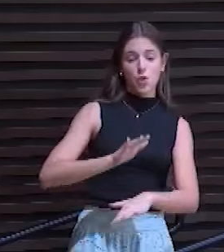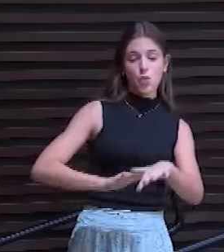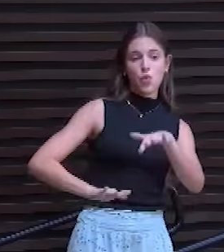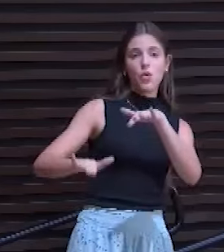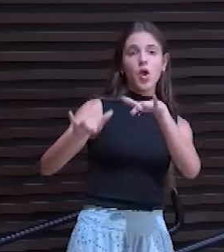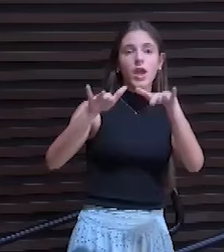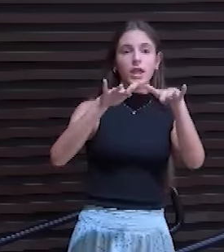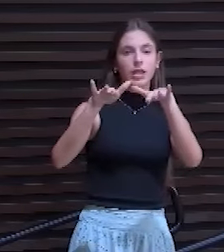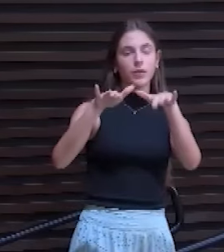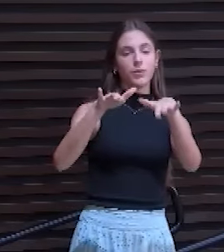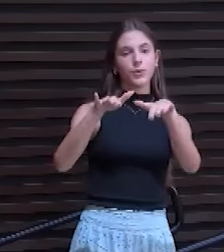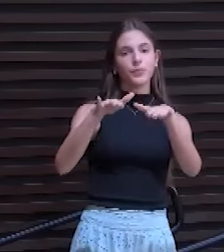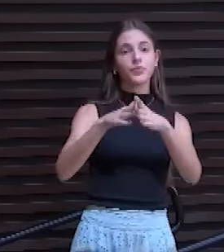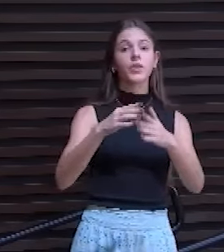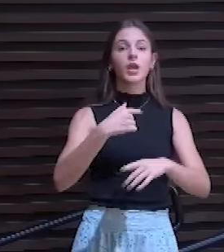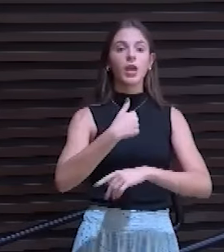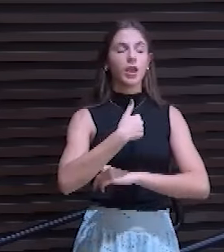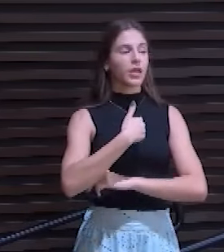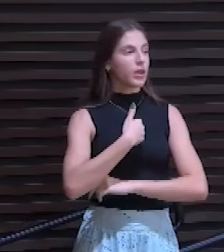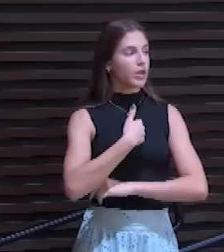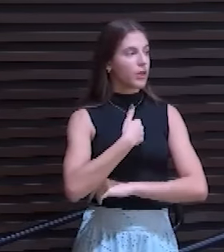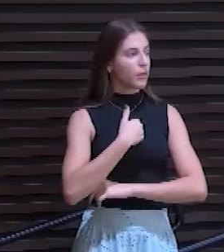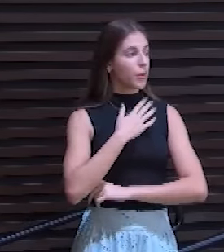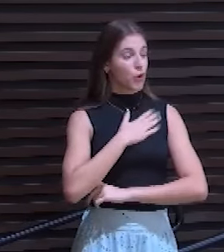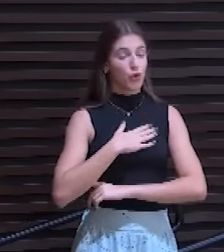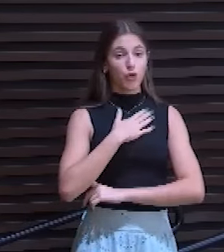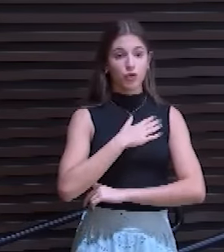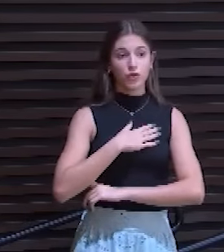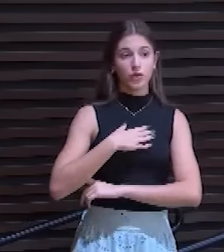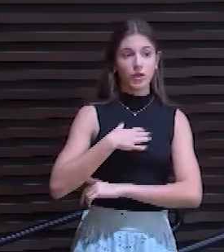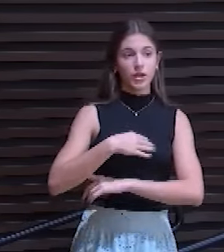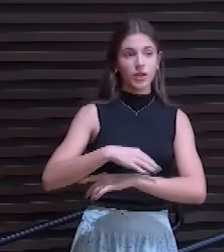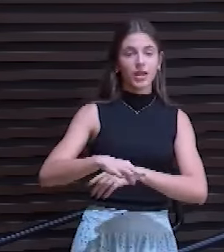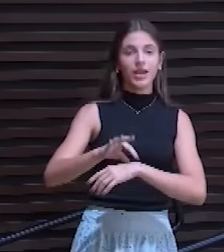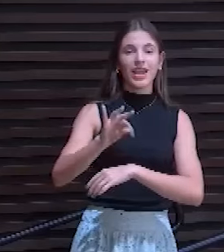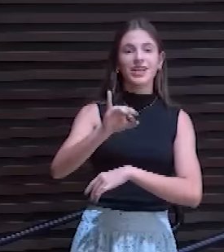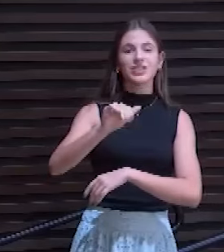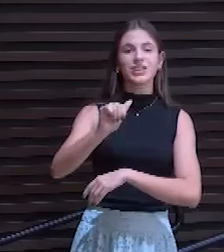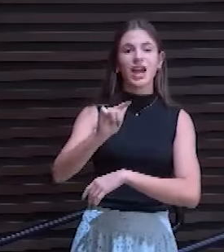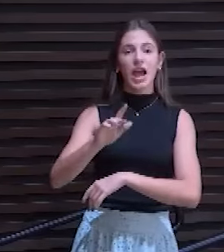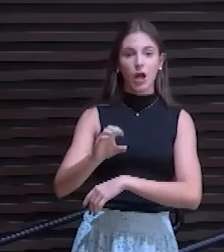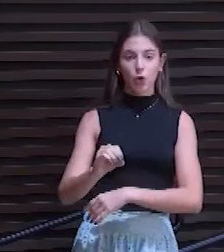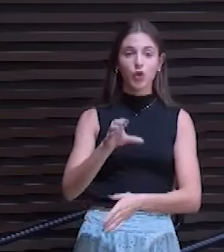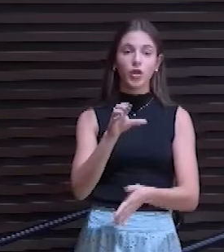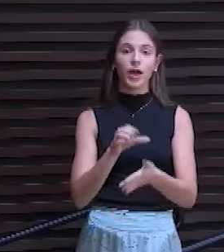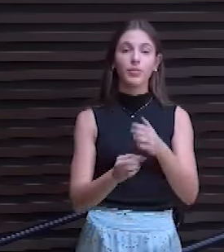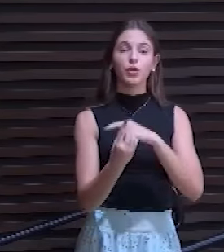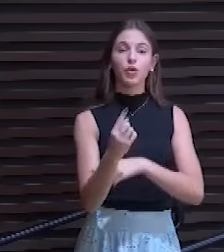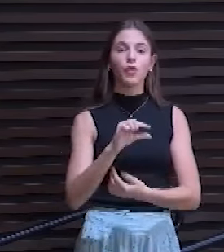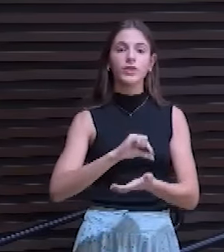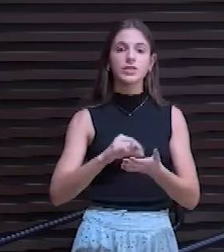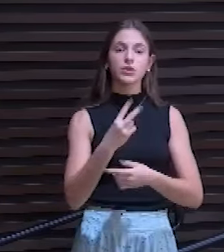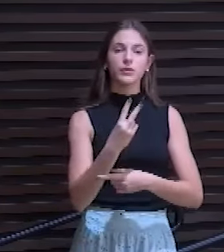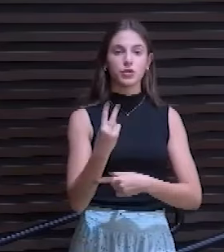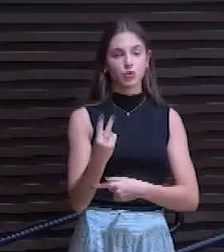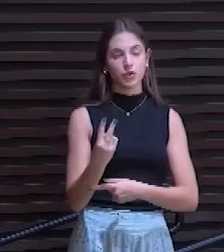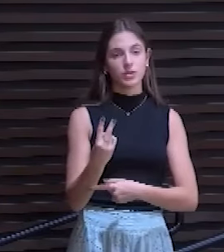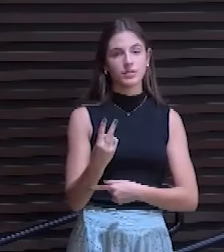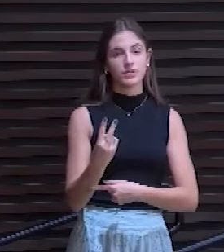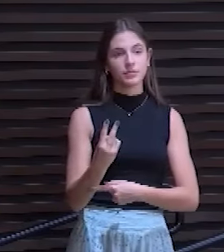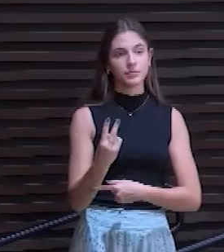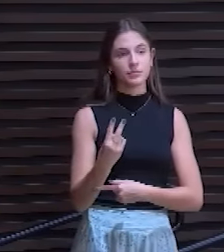Eu gosto muito da epístola a Tiago, quando ele diz para a gente, no capítulo 1, no versículo 22, para os